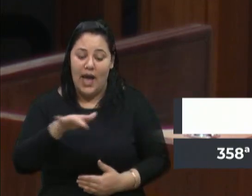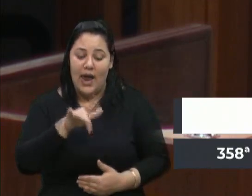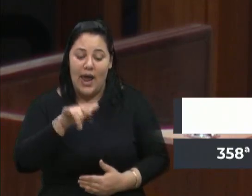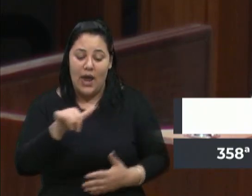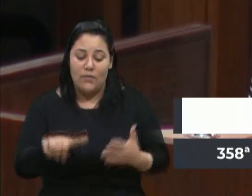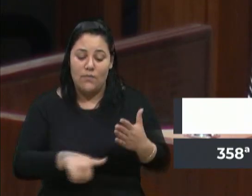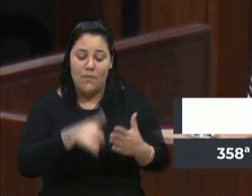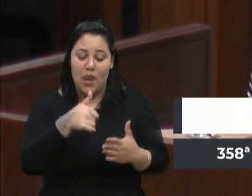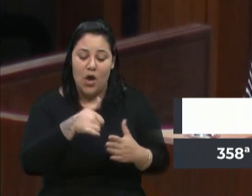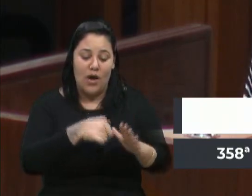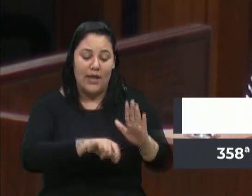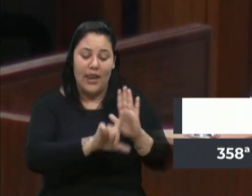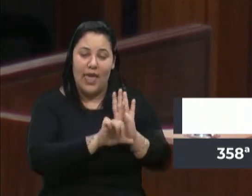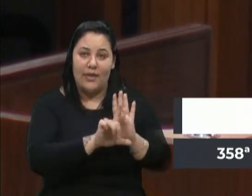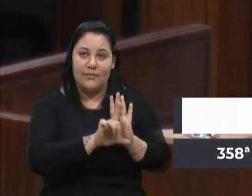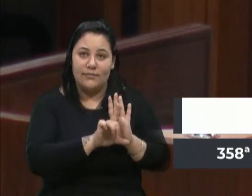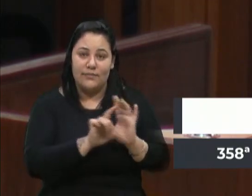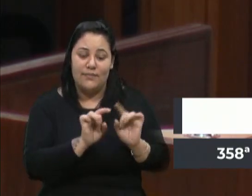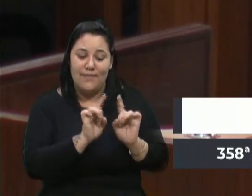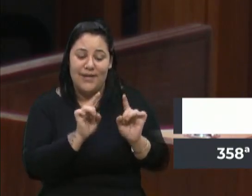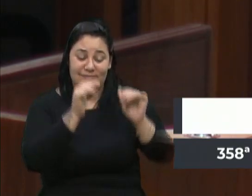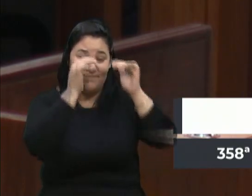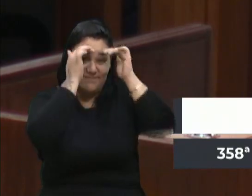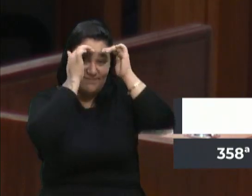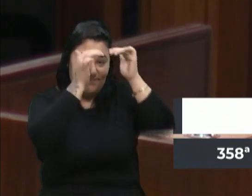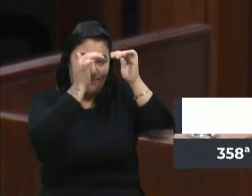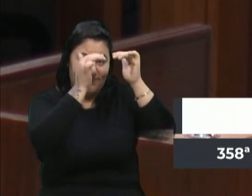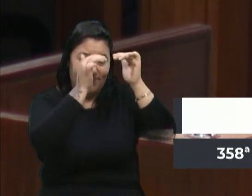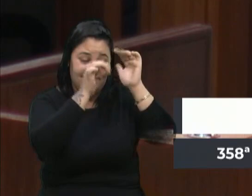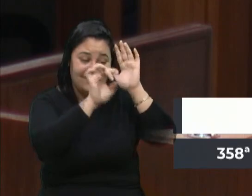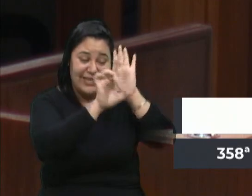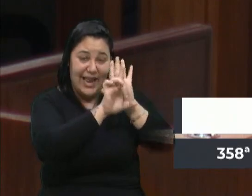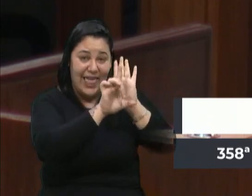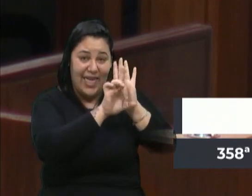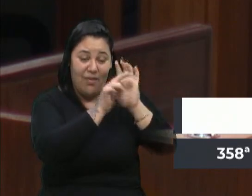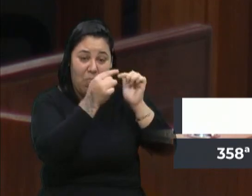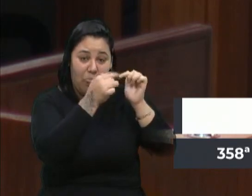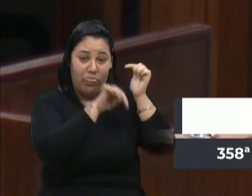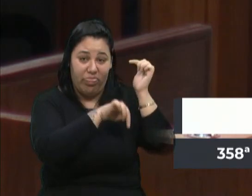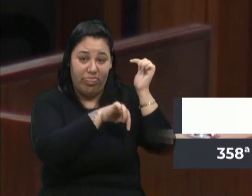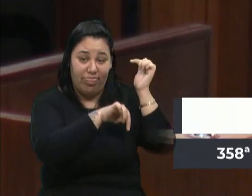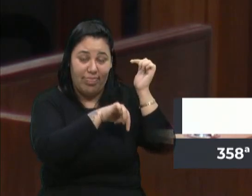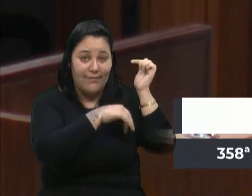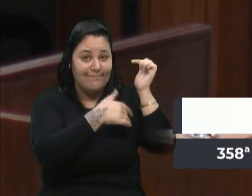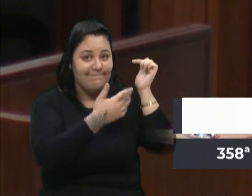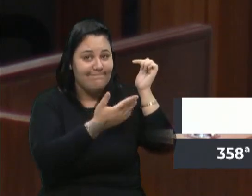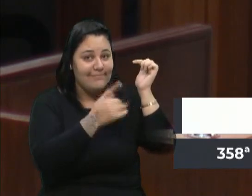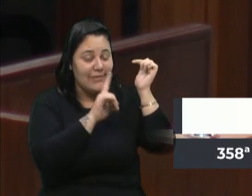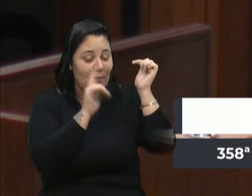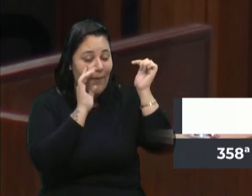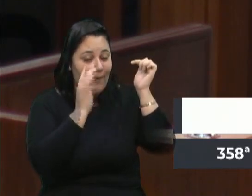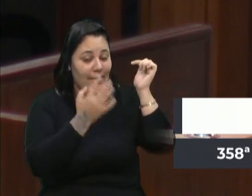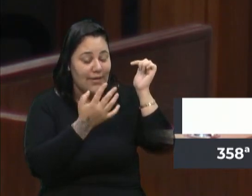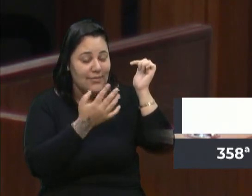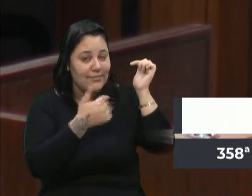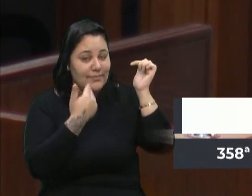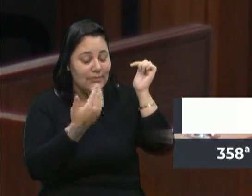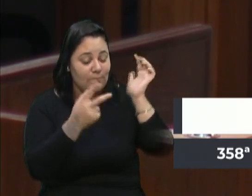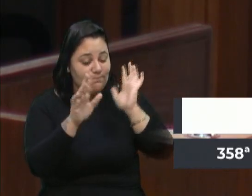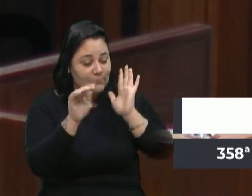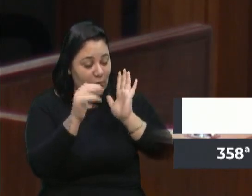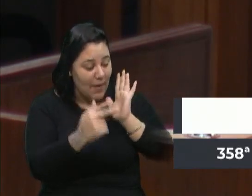em lei. Mas o cumprimento da lei deixa muito a desejar. Então, eu quero chamar a atenção aqui